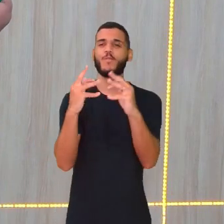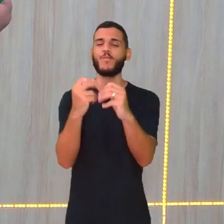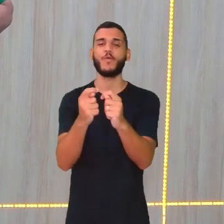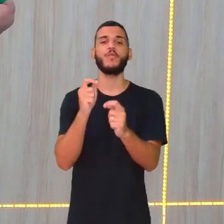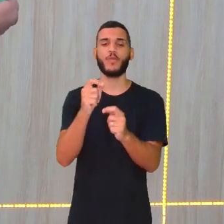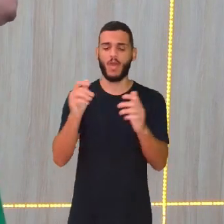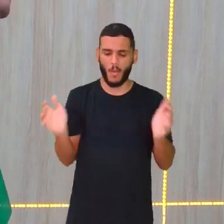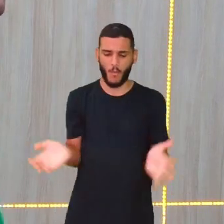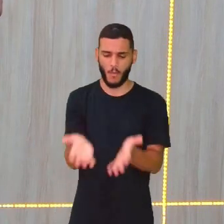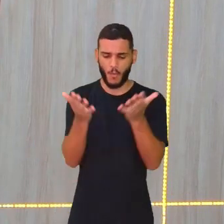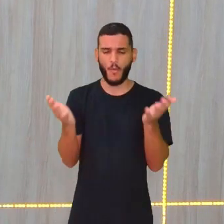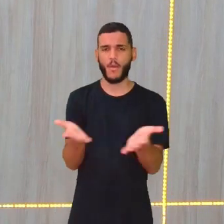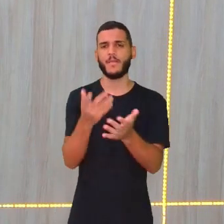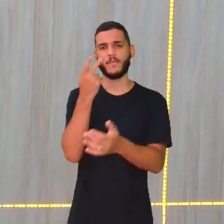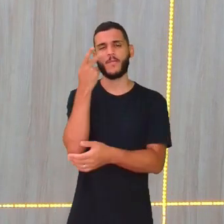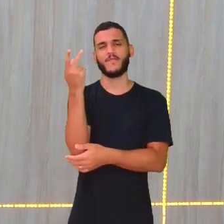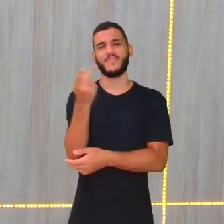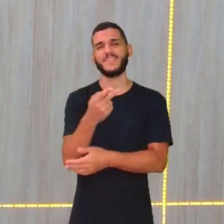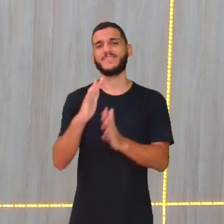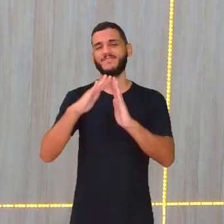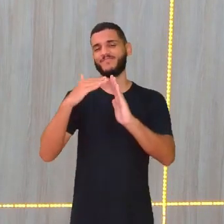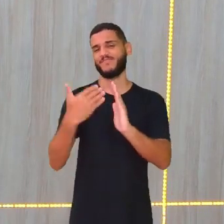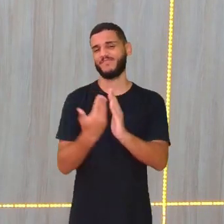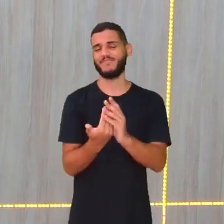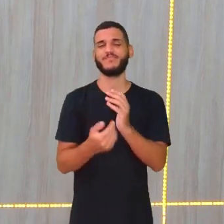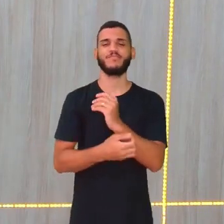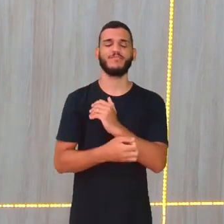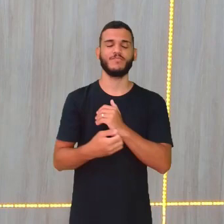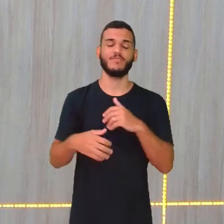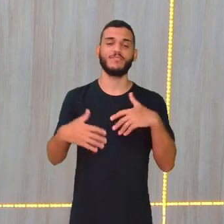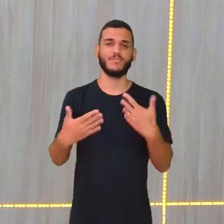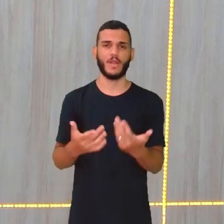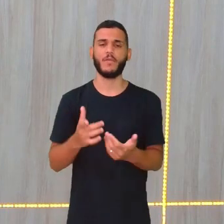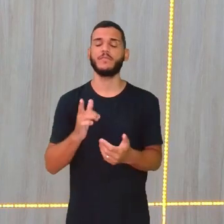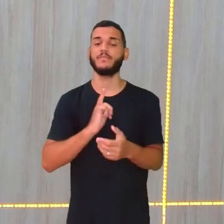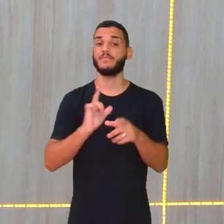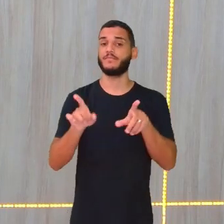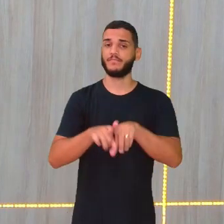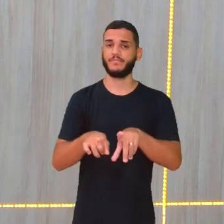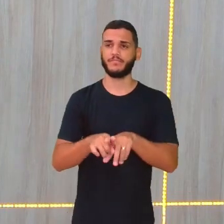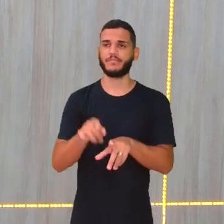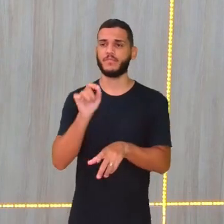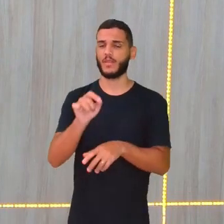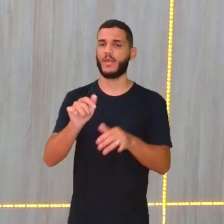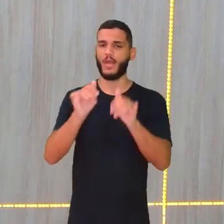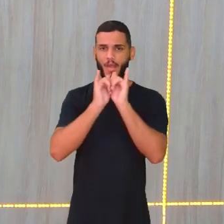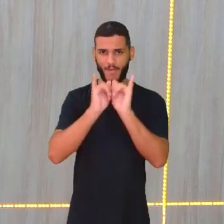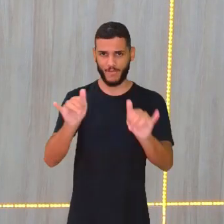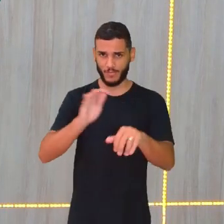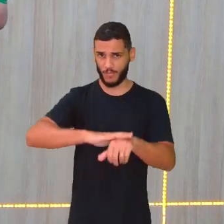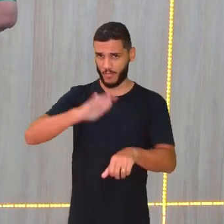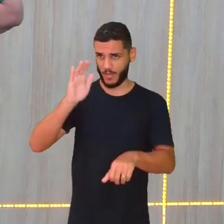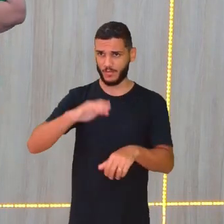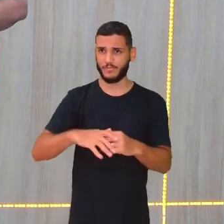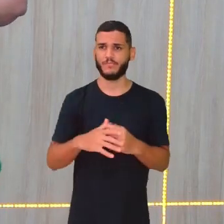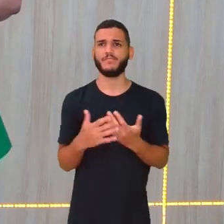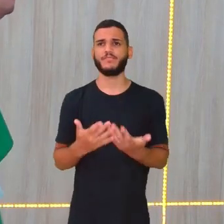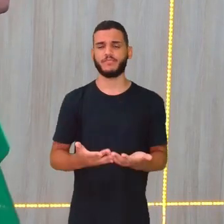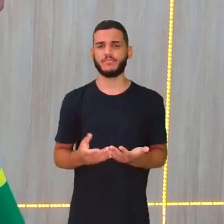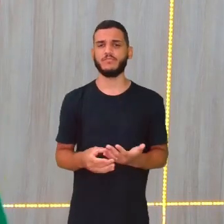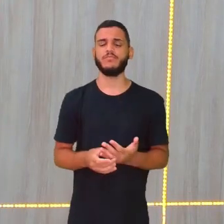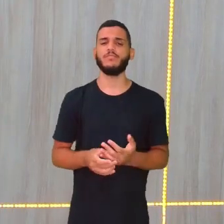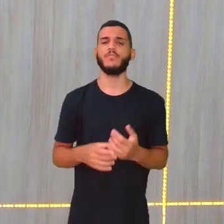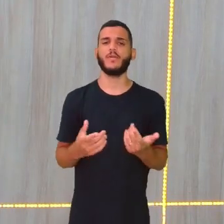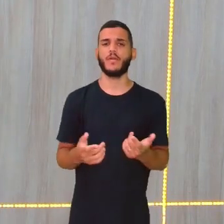vêm fazendo aí nas visitas às escolas. Mas temos aí mais avisos. A questão aí do